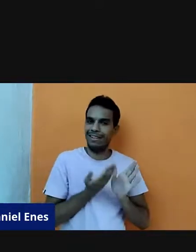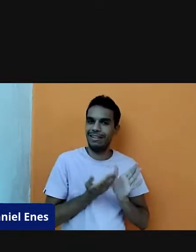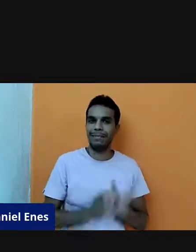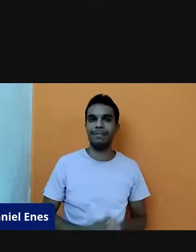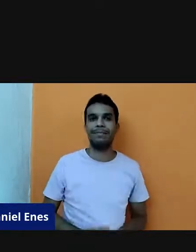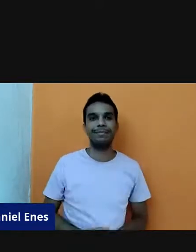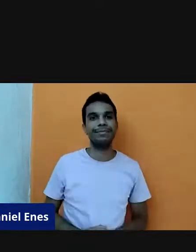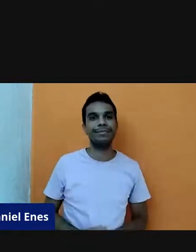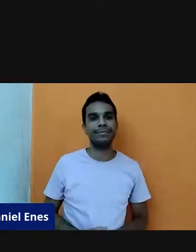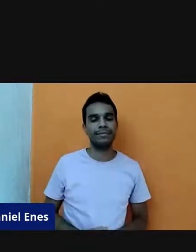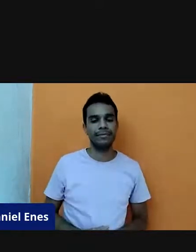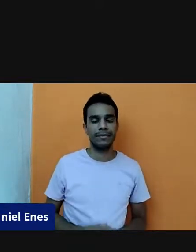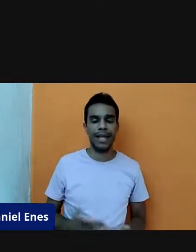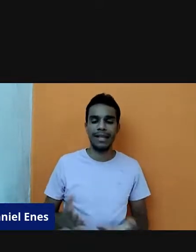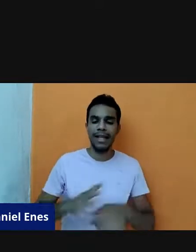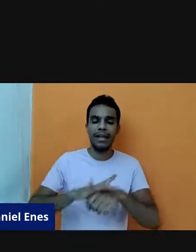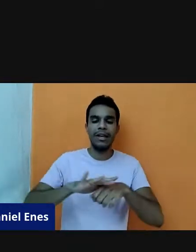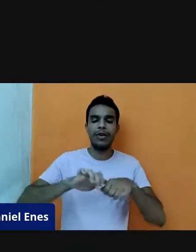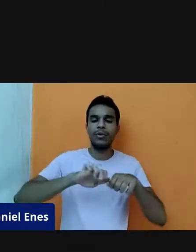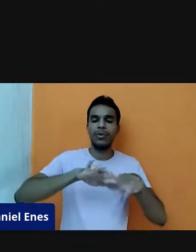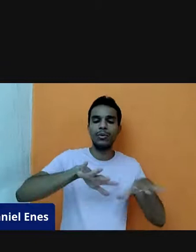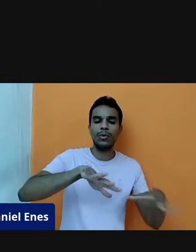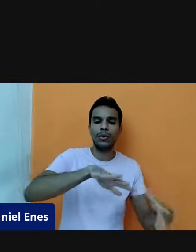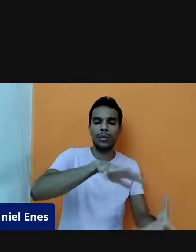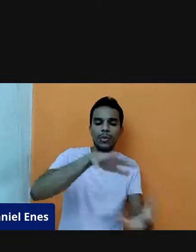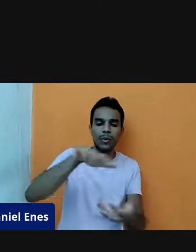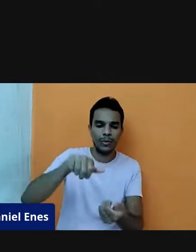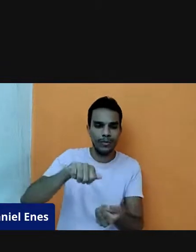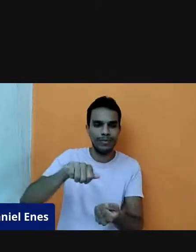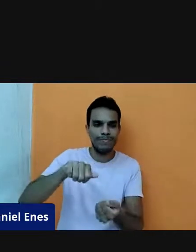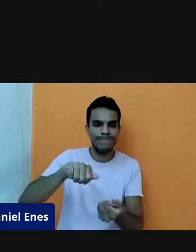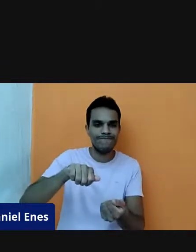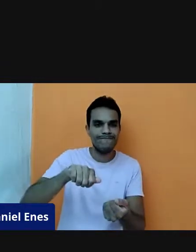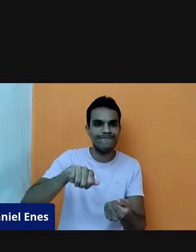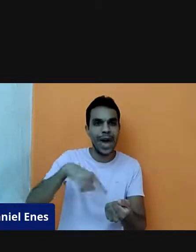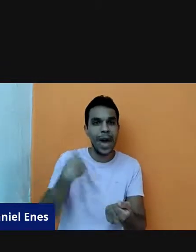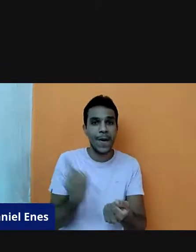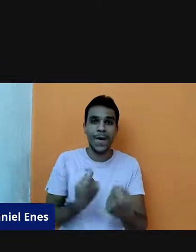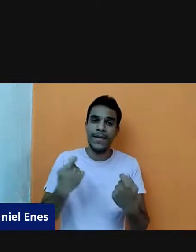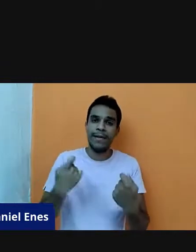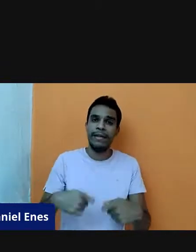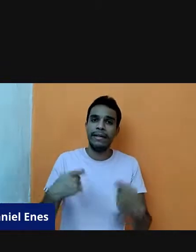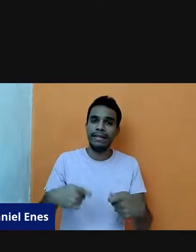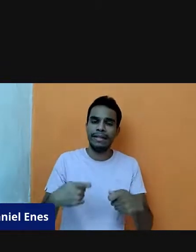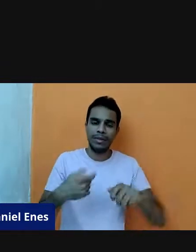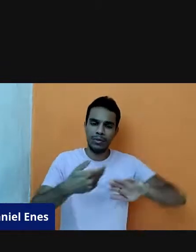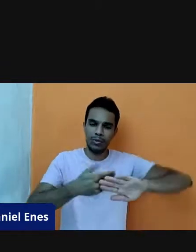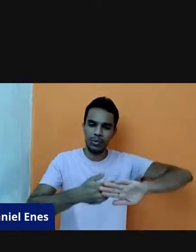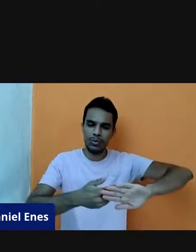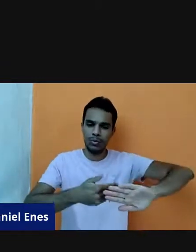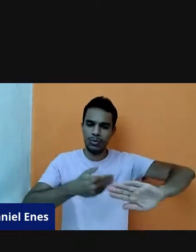Com a pandemia, quando a gente precisou se afastar